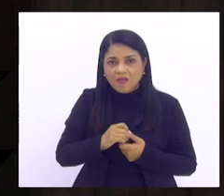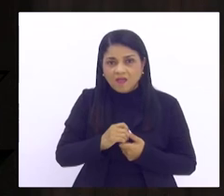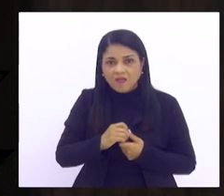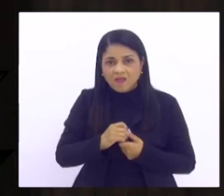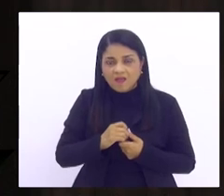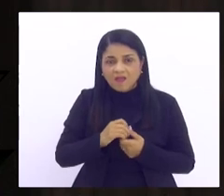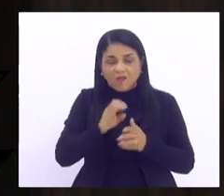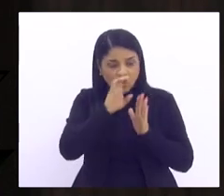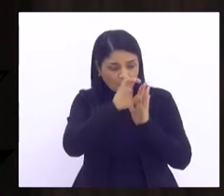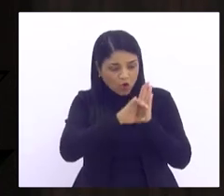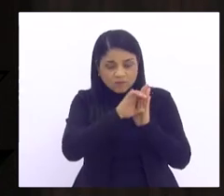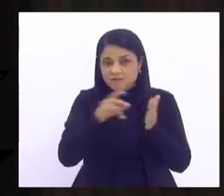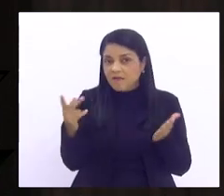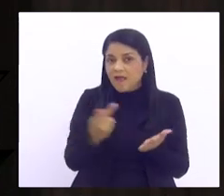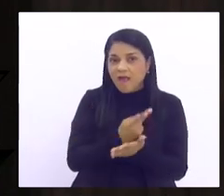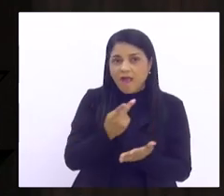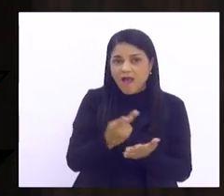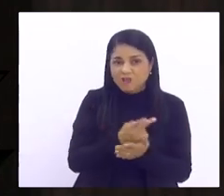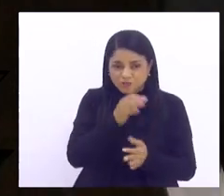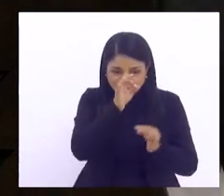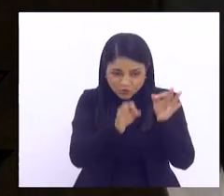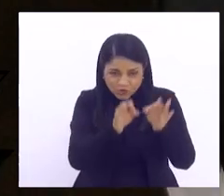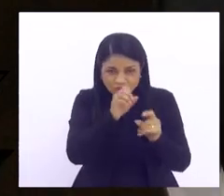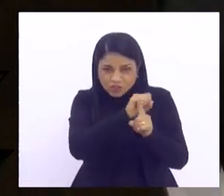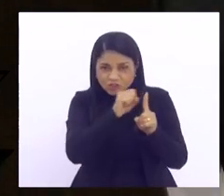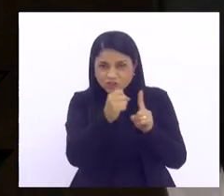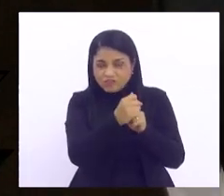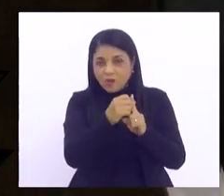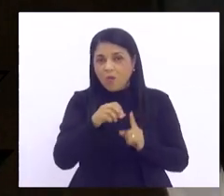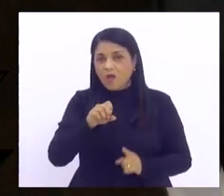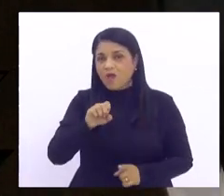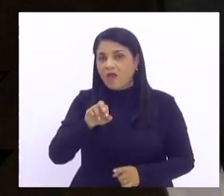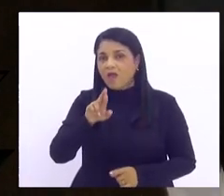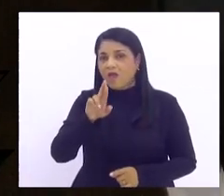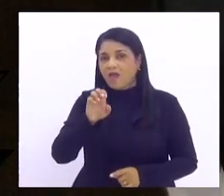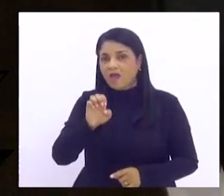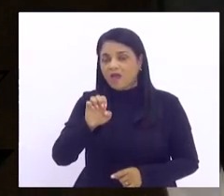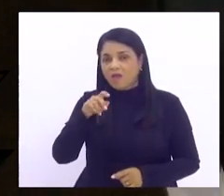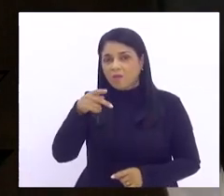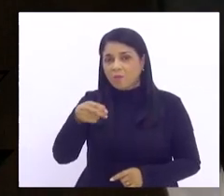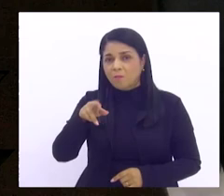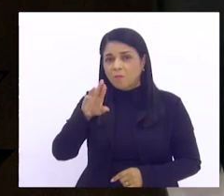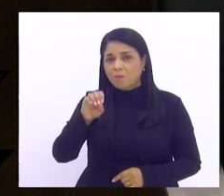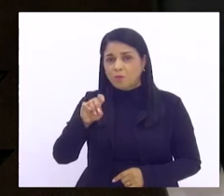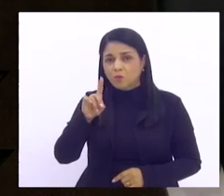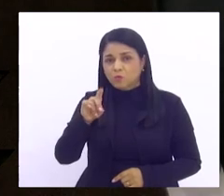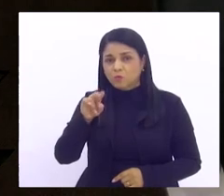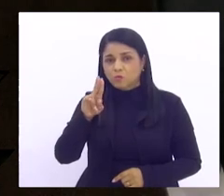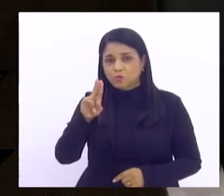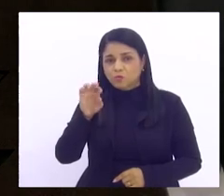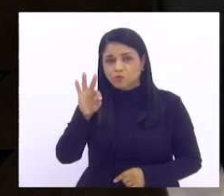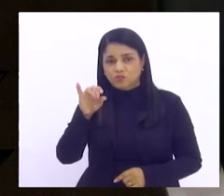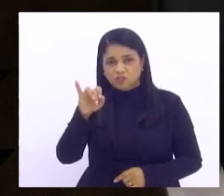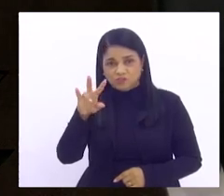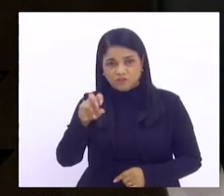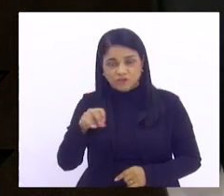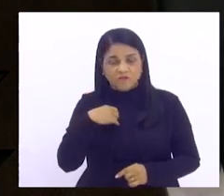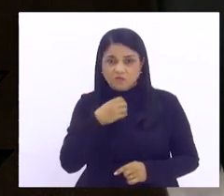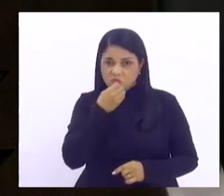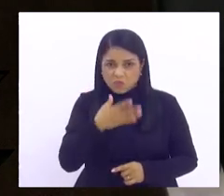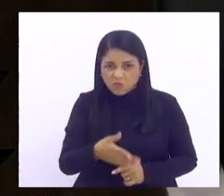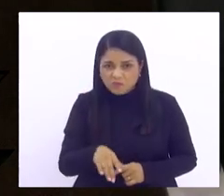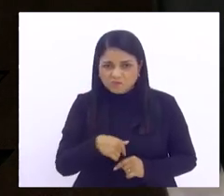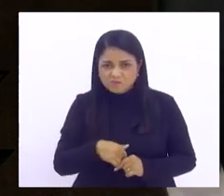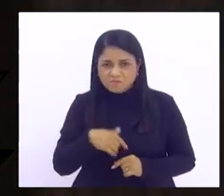completamente errado em si mesmo. Justiça social e reprodutiva, como se fosse uma coisa benéfica. Como eu citei nas minhas palavras